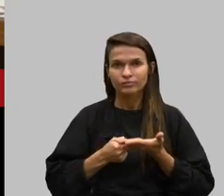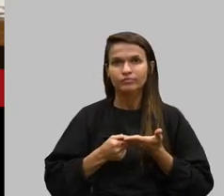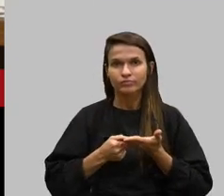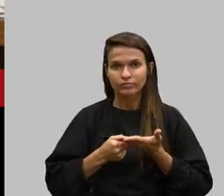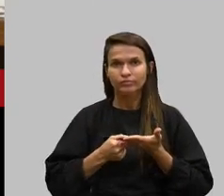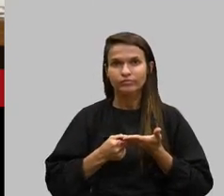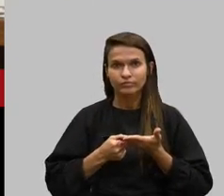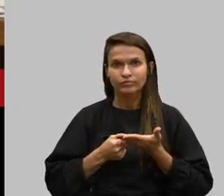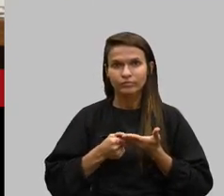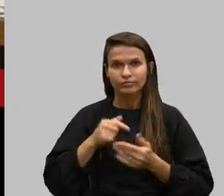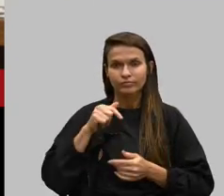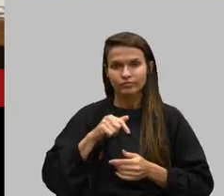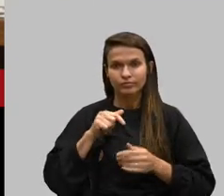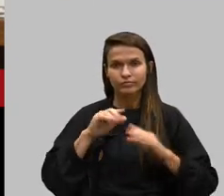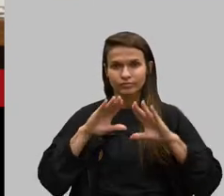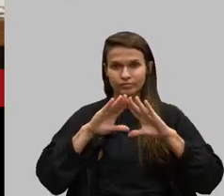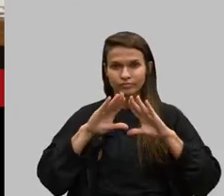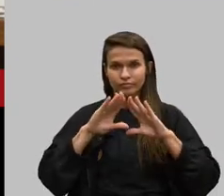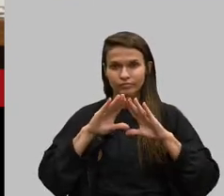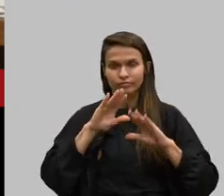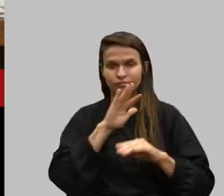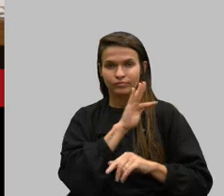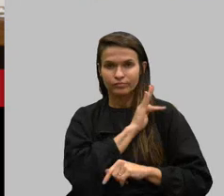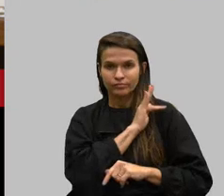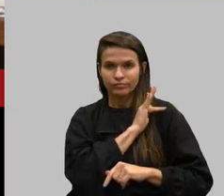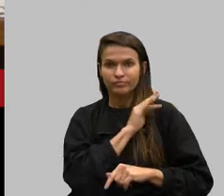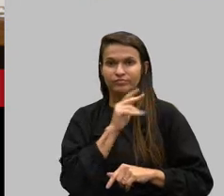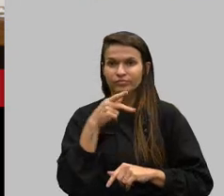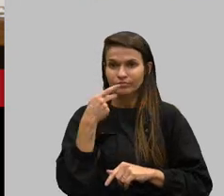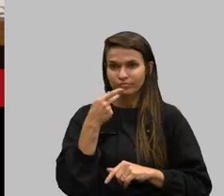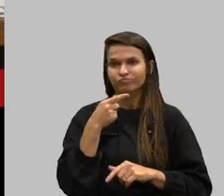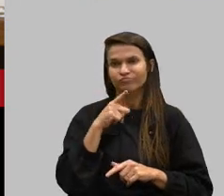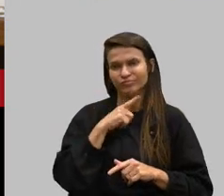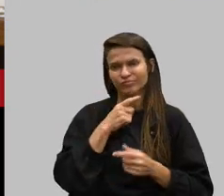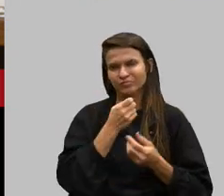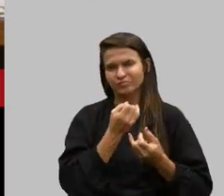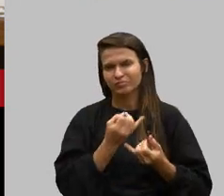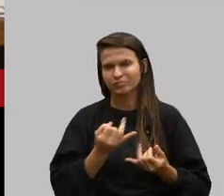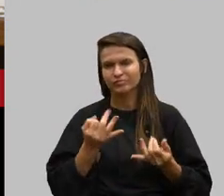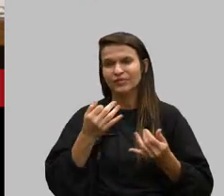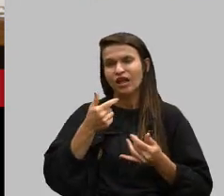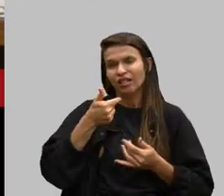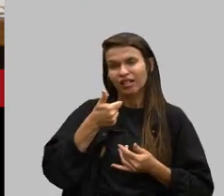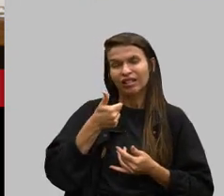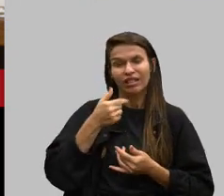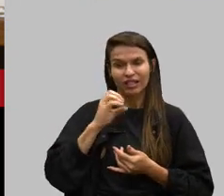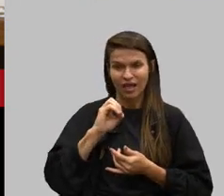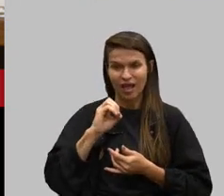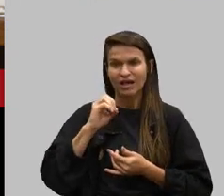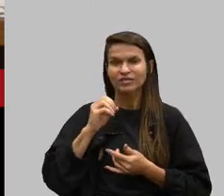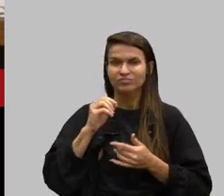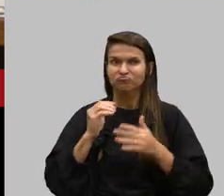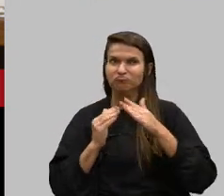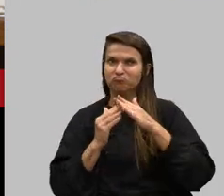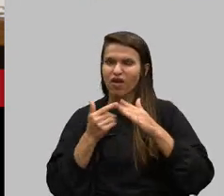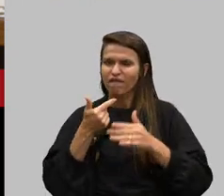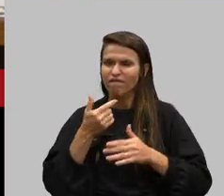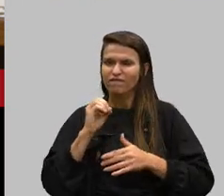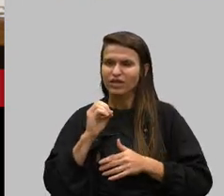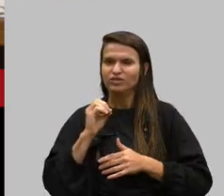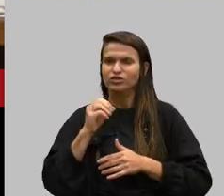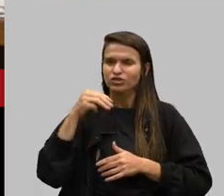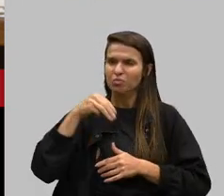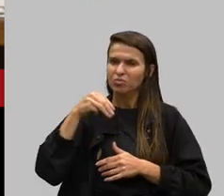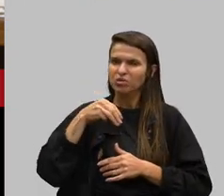aqui para essa Assembleia fiscaliza falaram que eu teria de 10 a 20 minutos ali para fazer uma exposição daquilo que eu